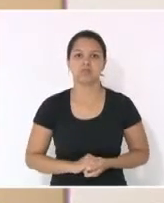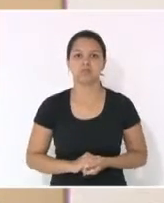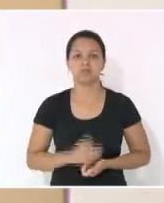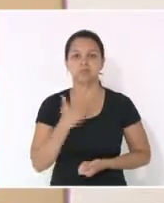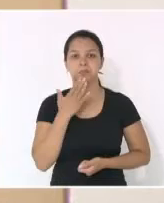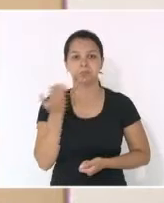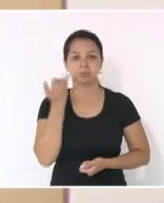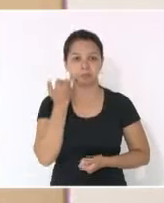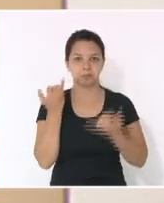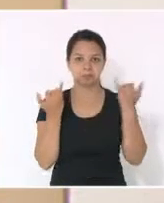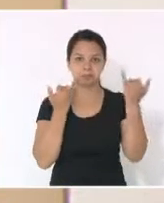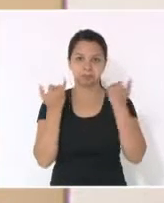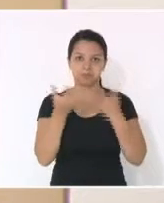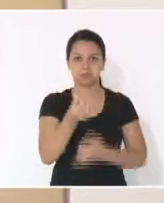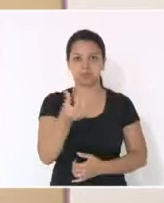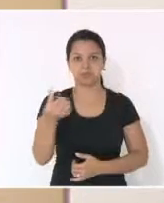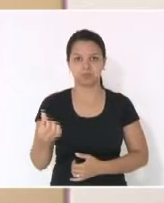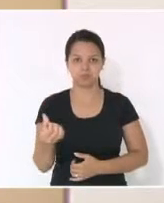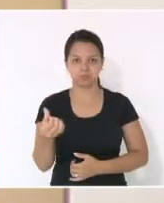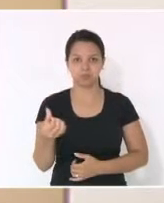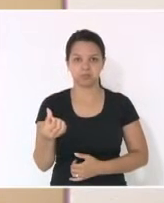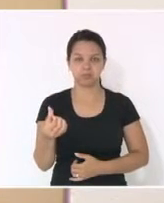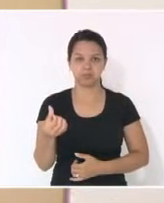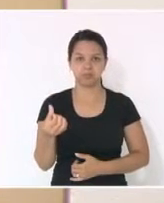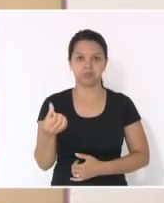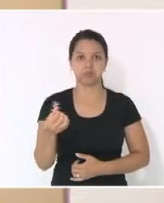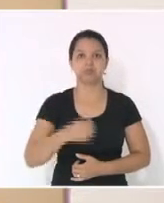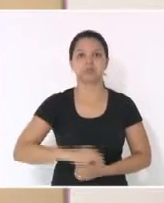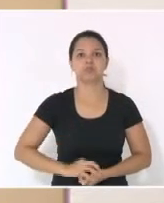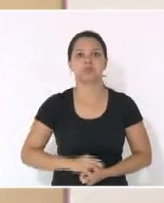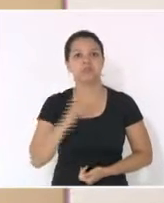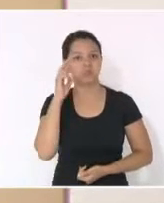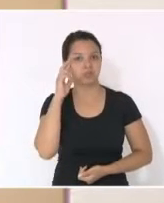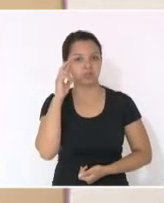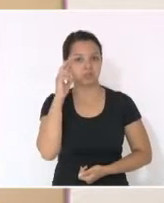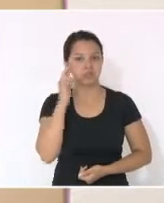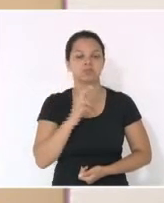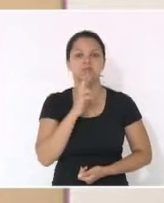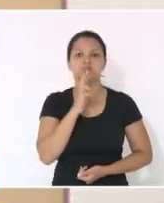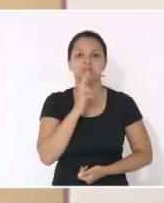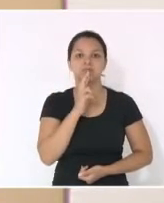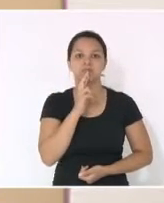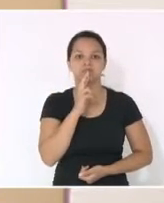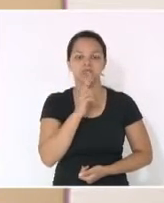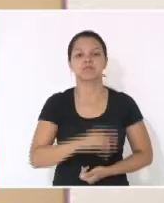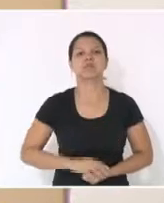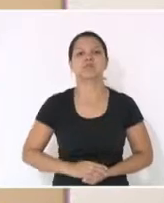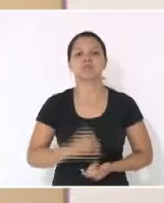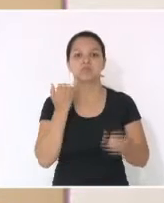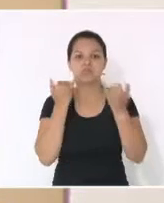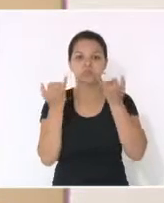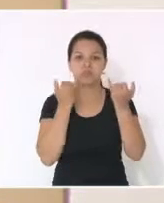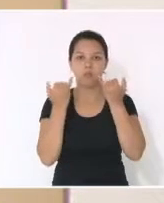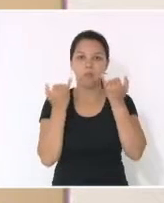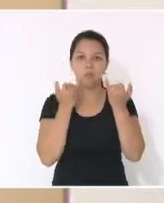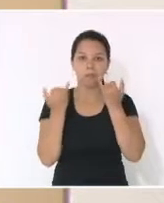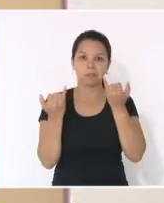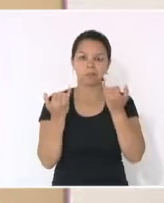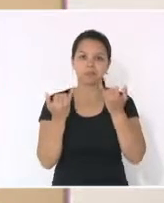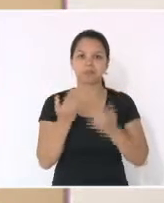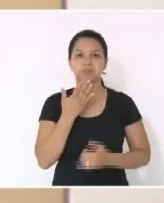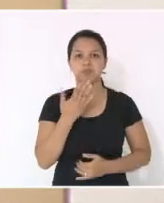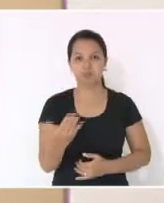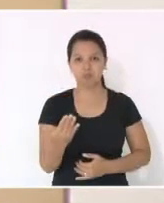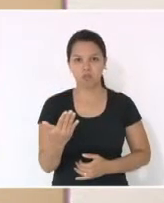informação 66 deputados rodrigo minotto solicitando à secretaria de infraestrutura informações referentes à revitalização revitalização